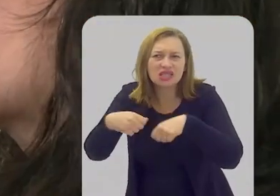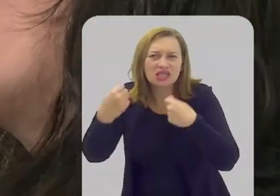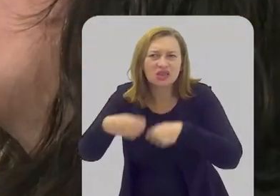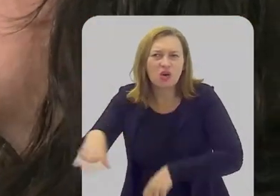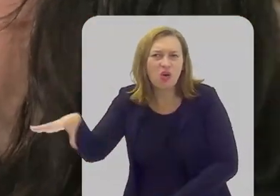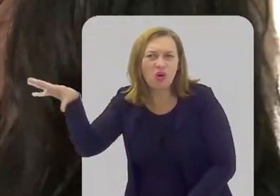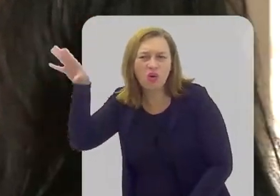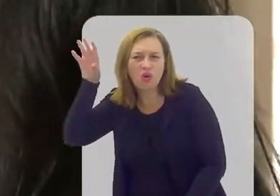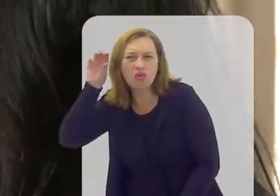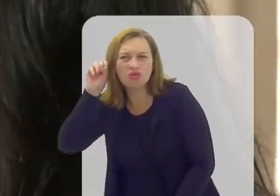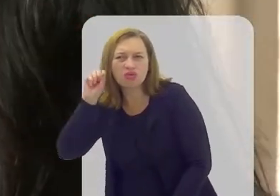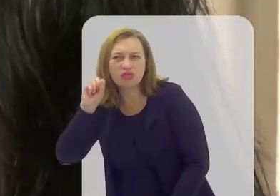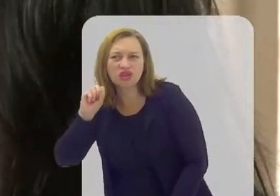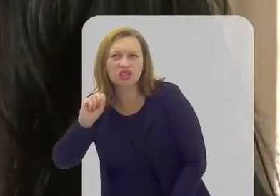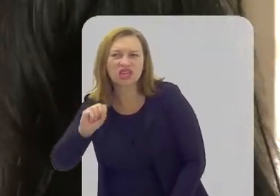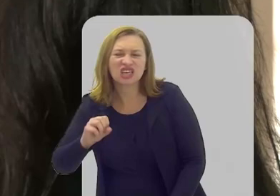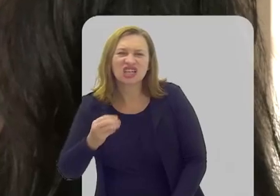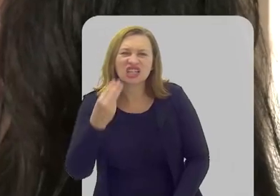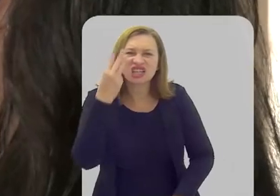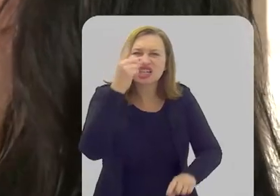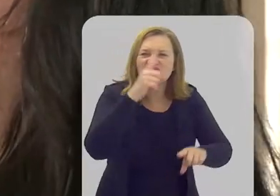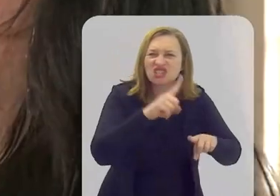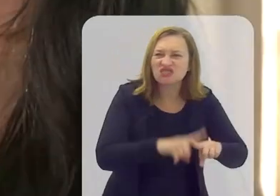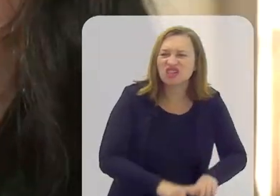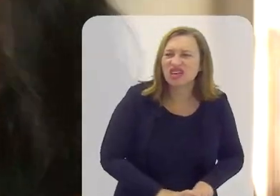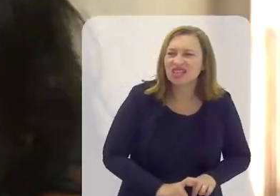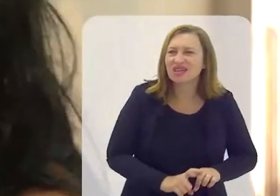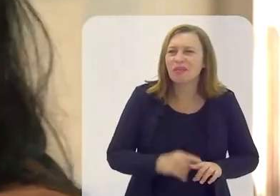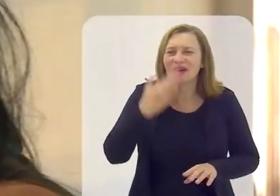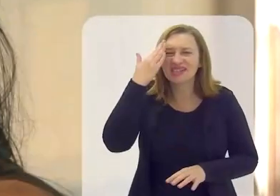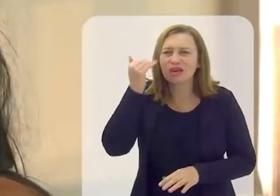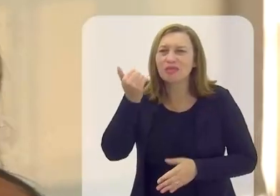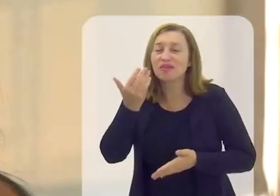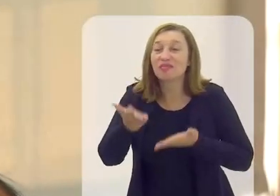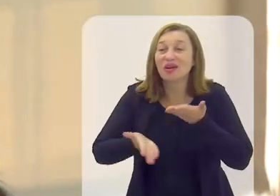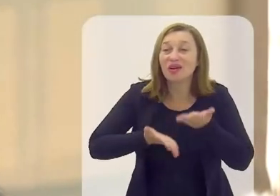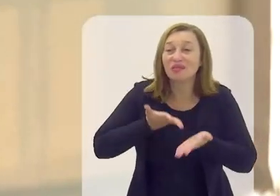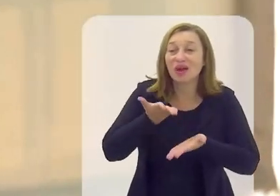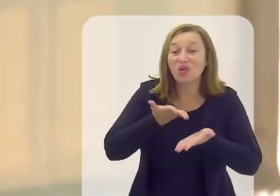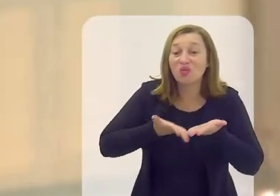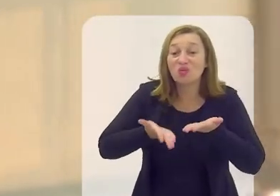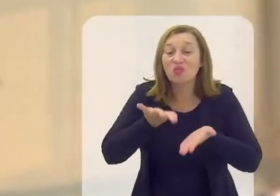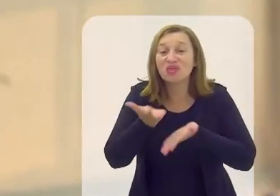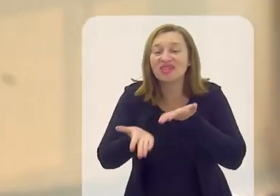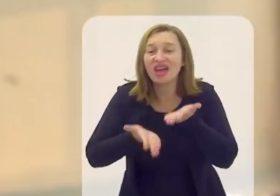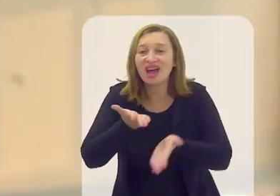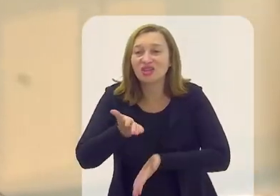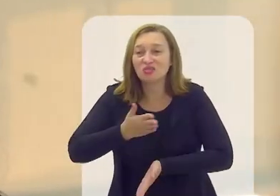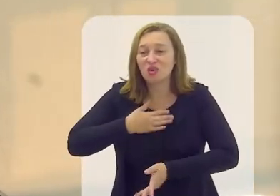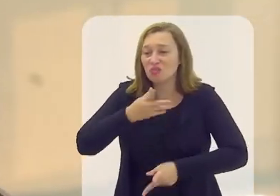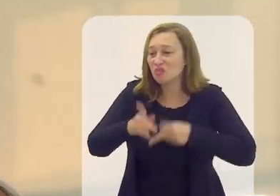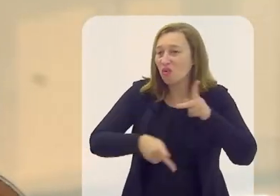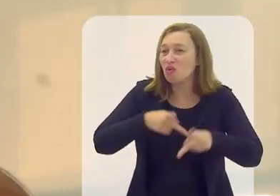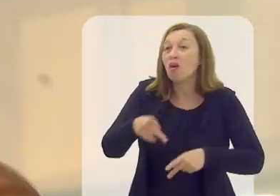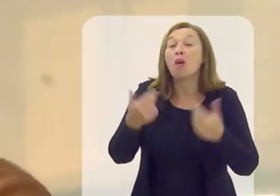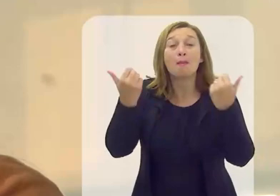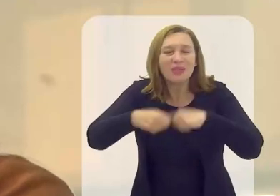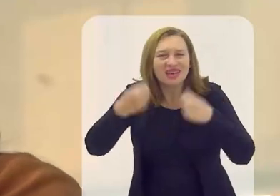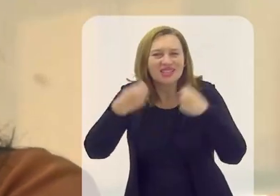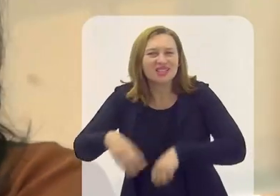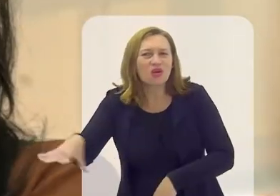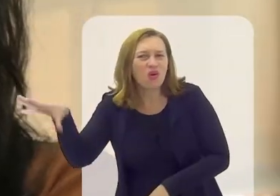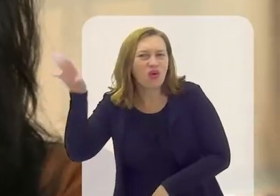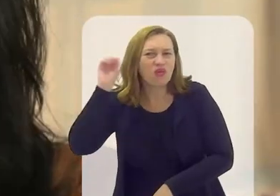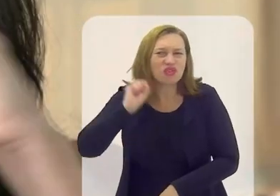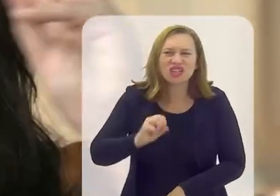Precisou ouvir três vezes para saber que é para cuidar dos meus.